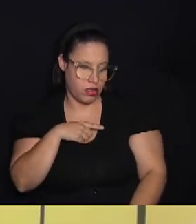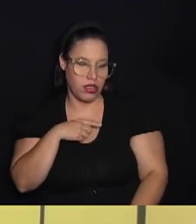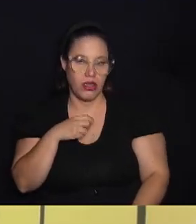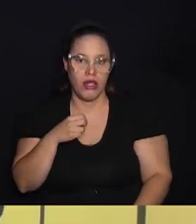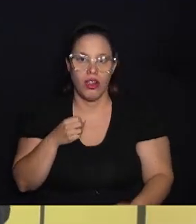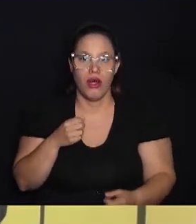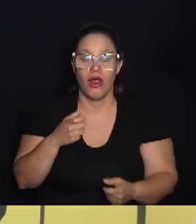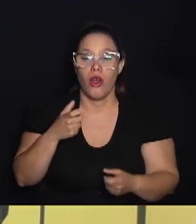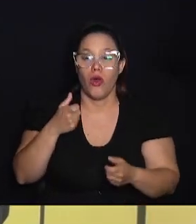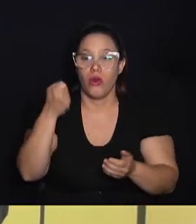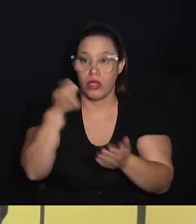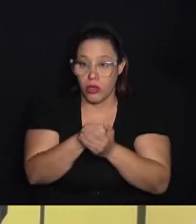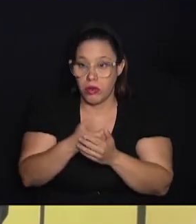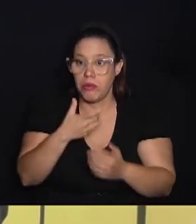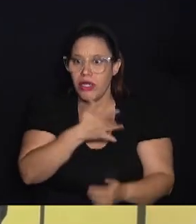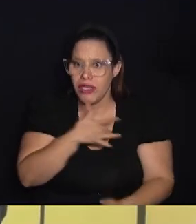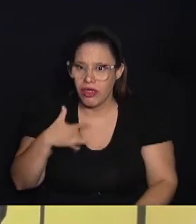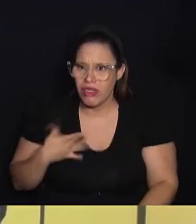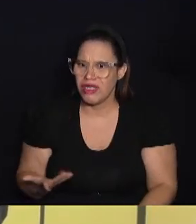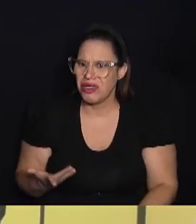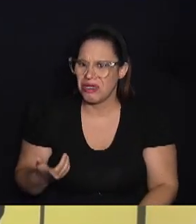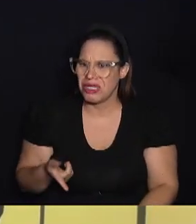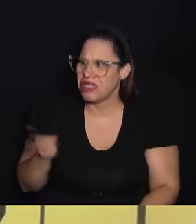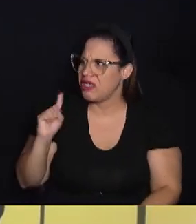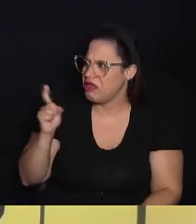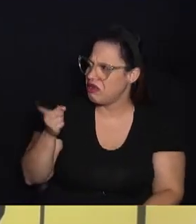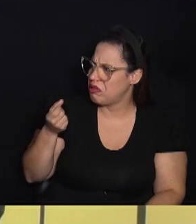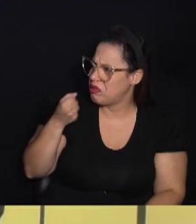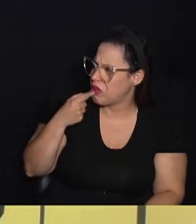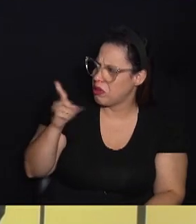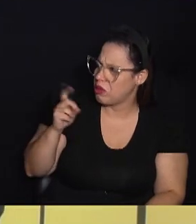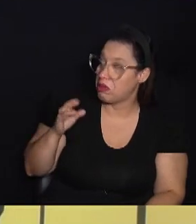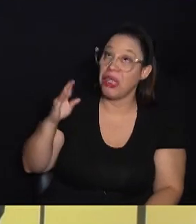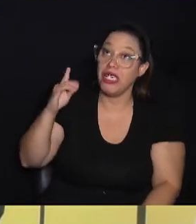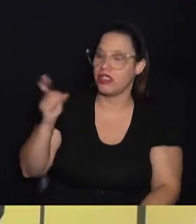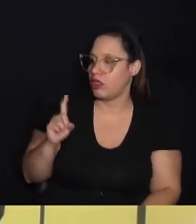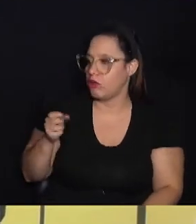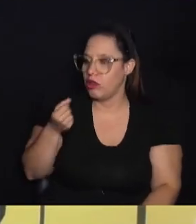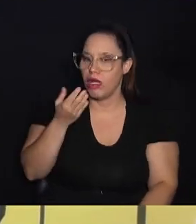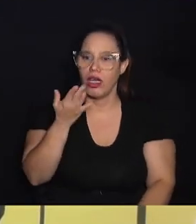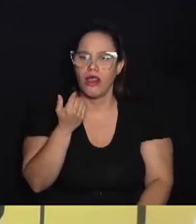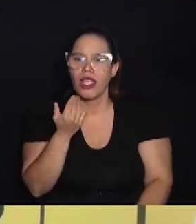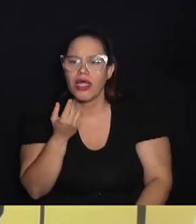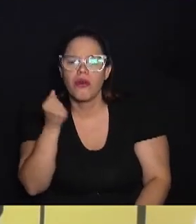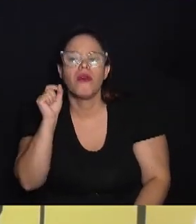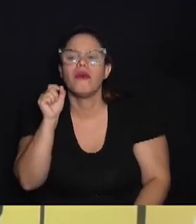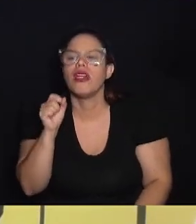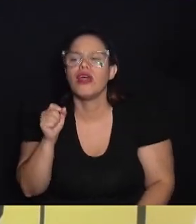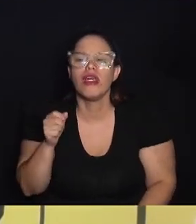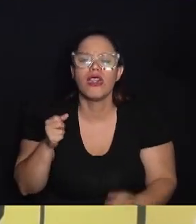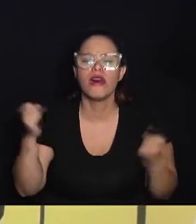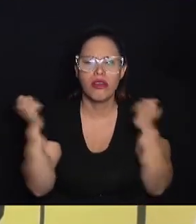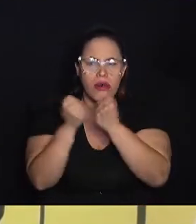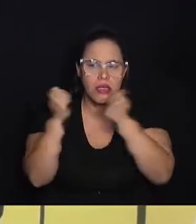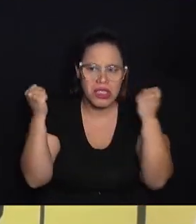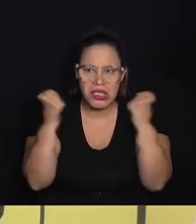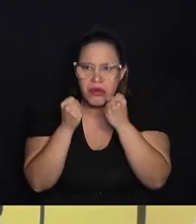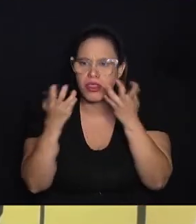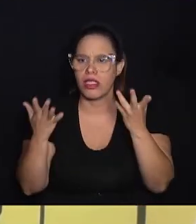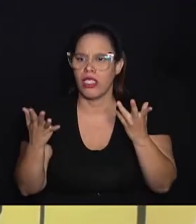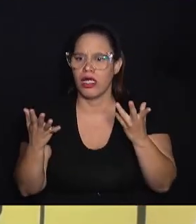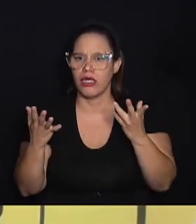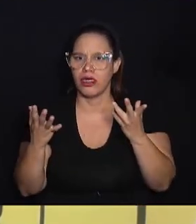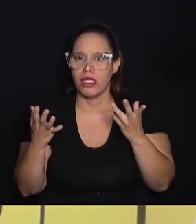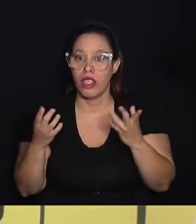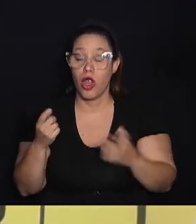se comprometer com a própria saúde né então que tipo de alimentação Que tipo de atividade física não